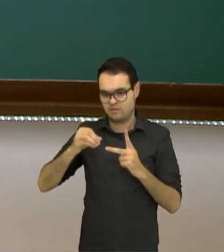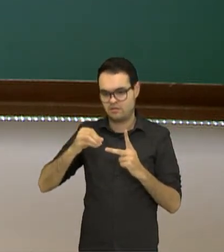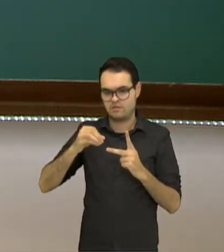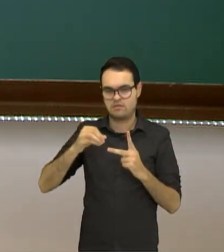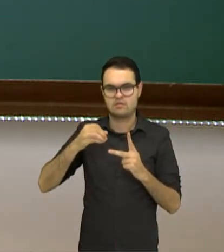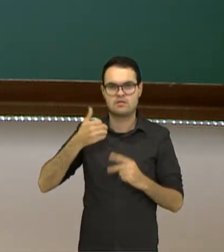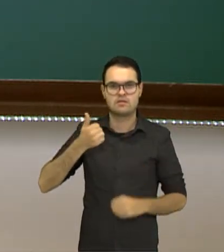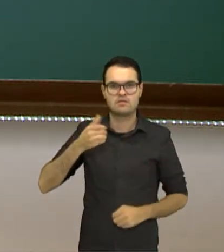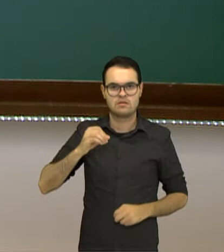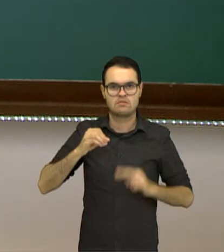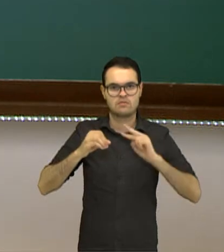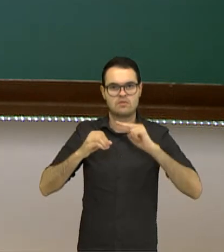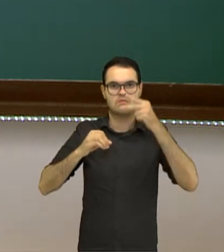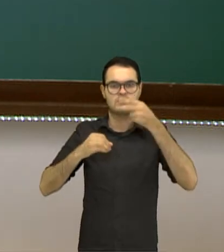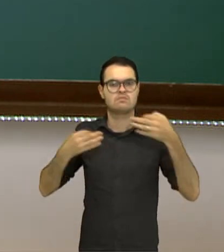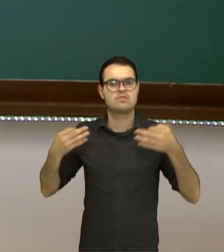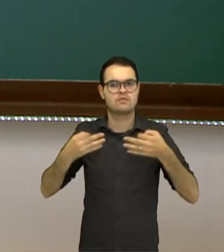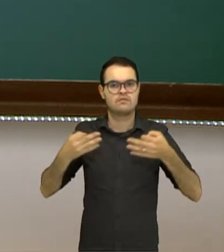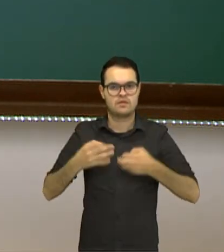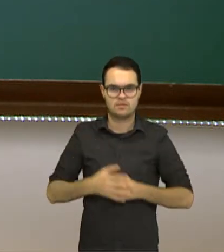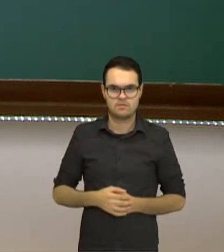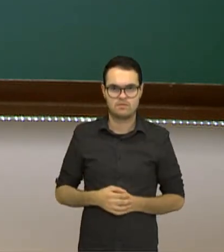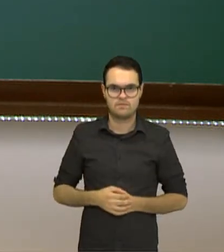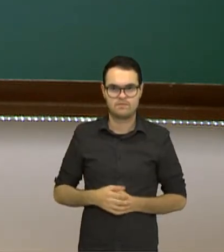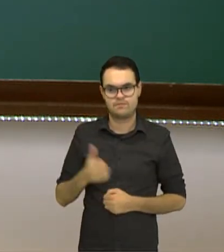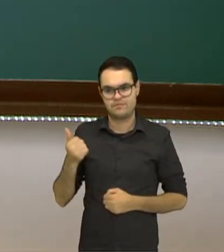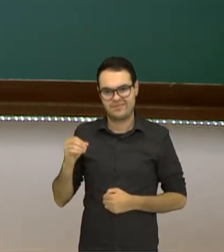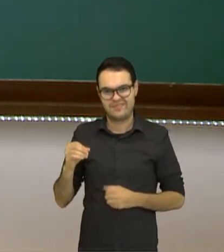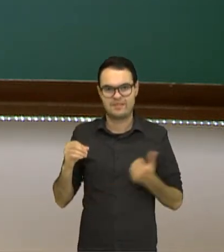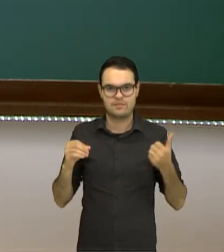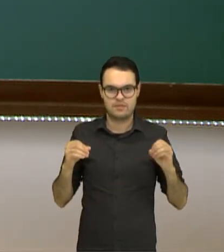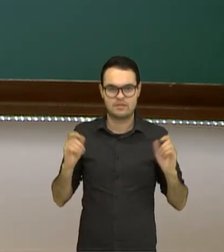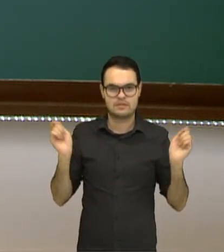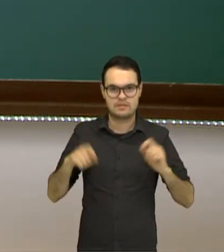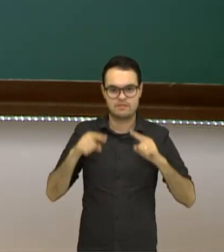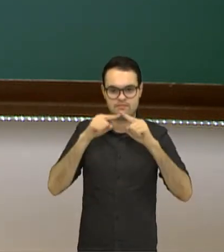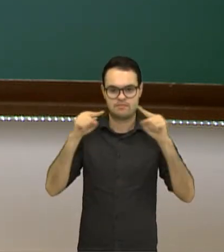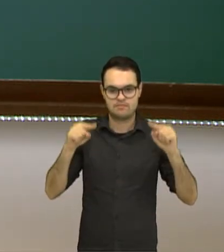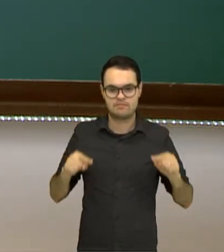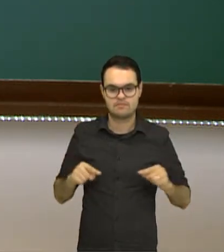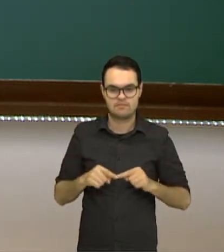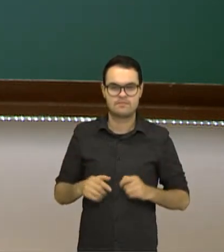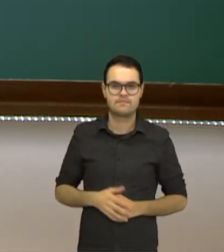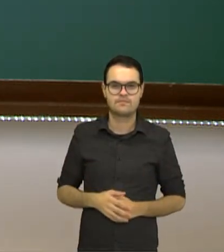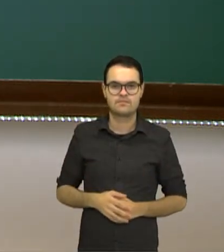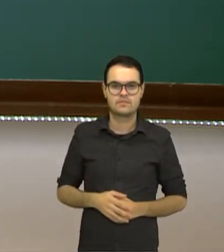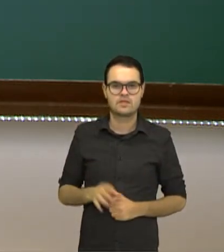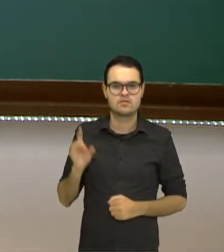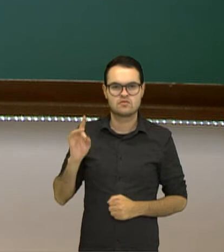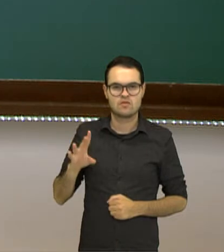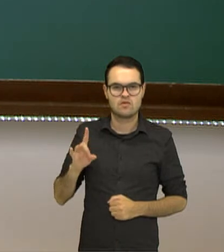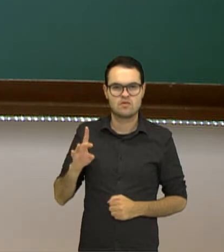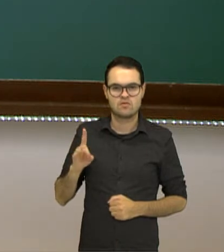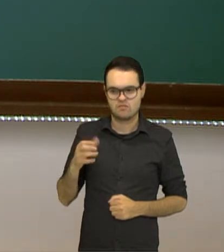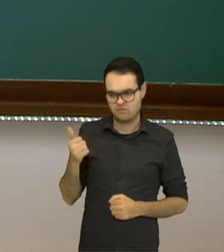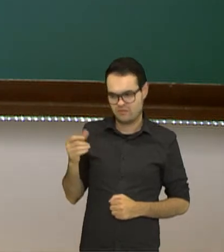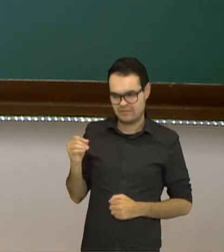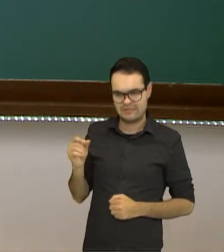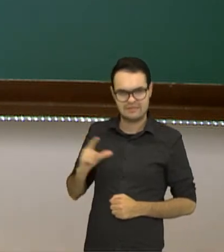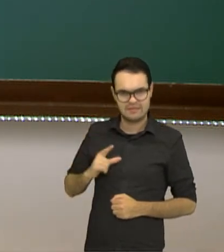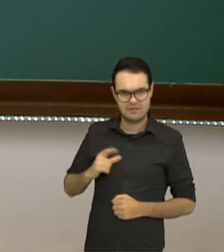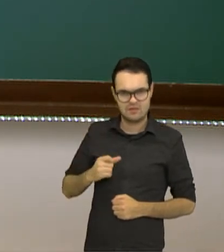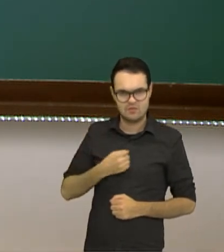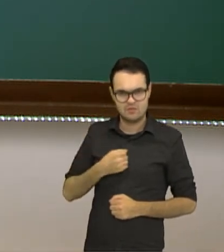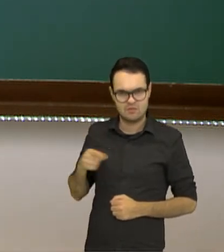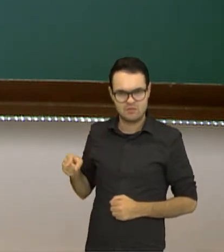porque eu consigo fazer um quadrado de 10 por 10, certo? Então verdadeiro. Mas e só o 10? Eu tenho algum valor que vezes ele